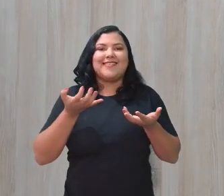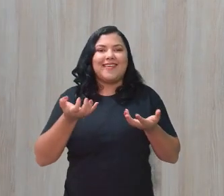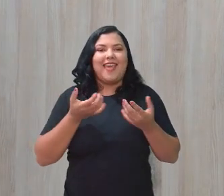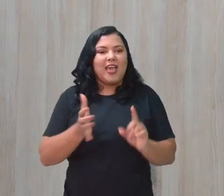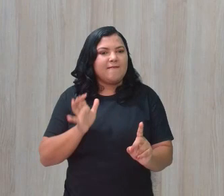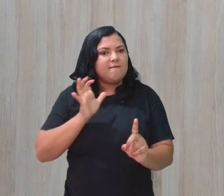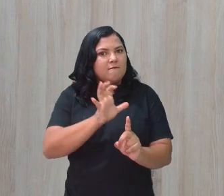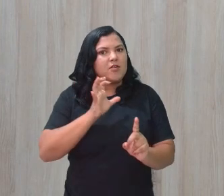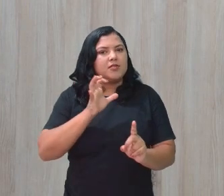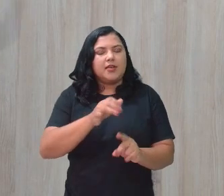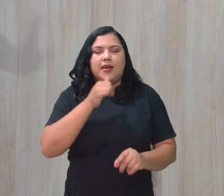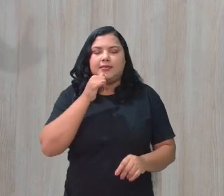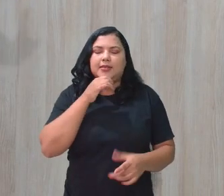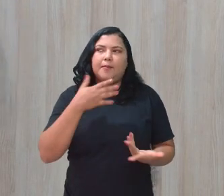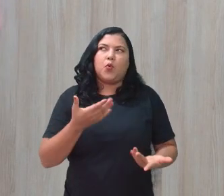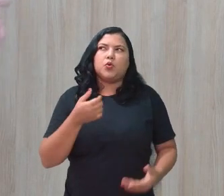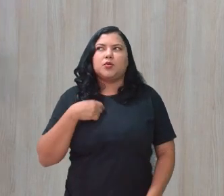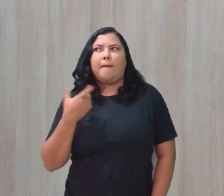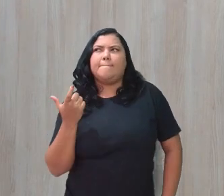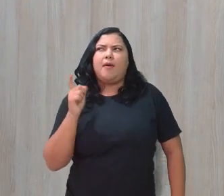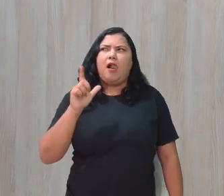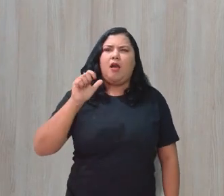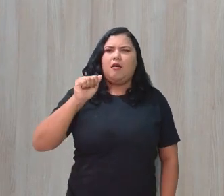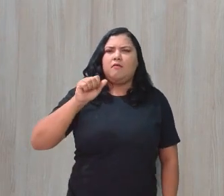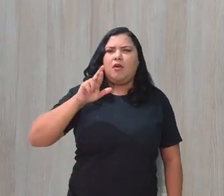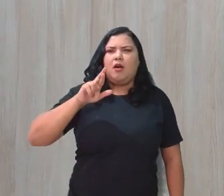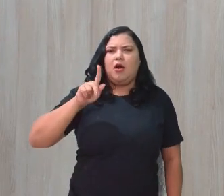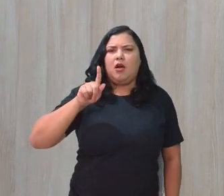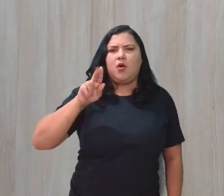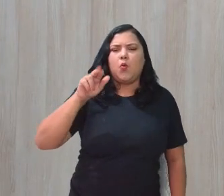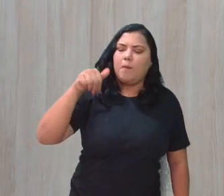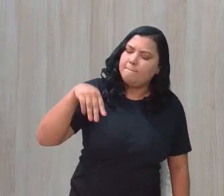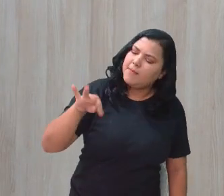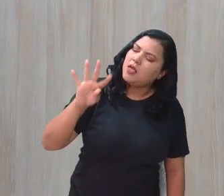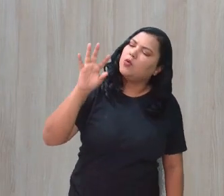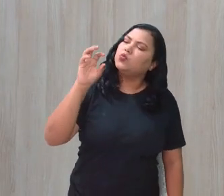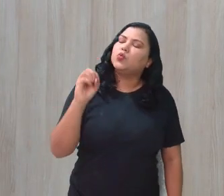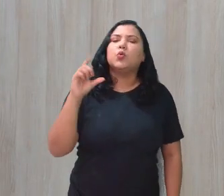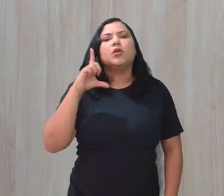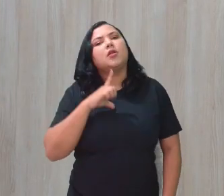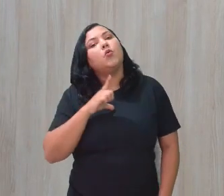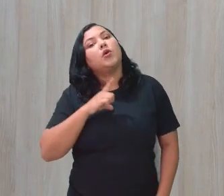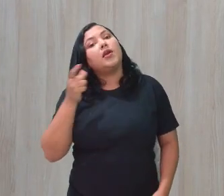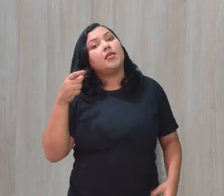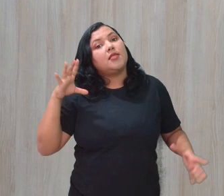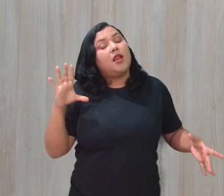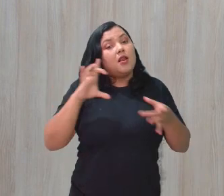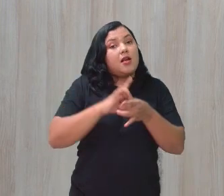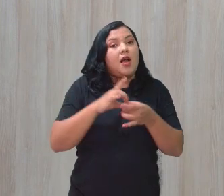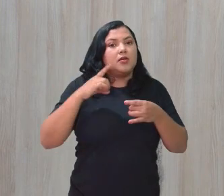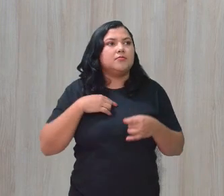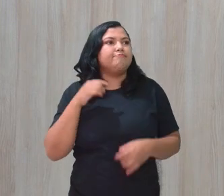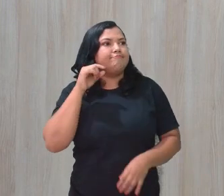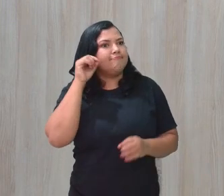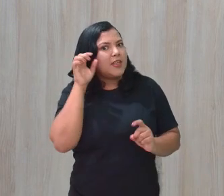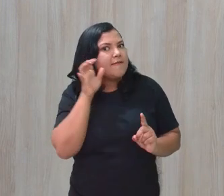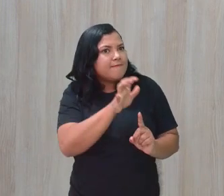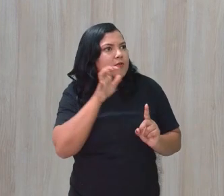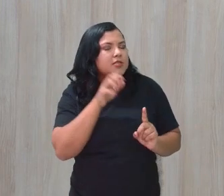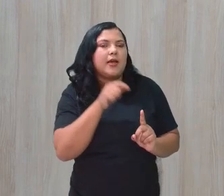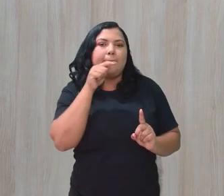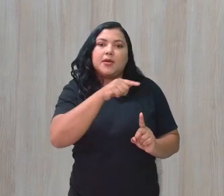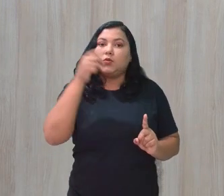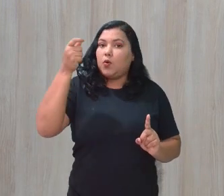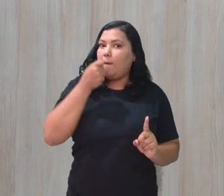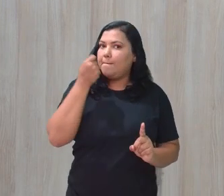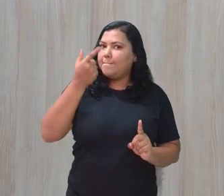quando a gente vai falar de argumento, a gente está muito atrelado a essa função apelativa de convencimento, né? De